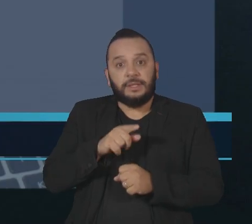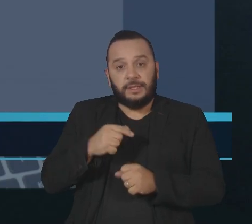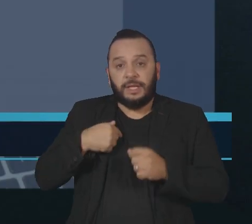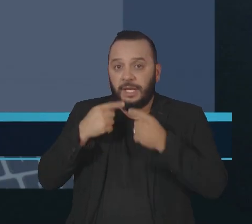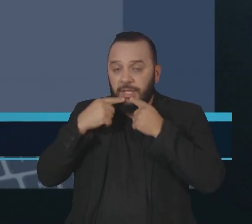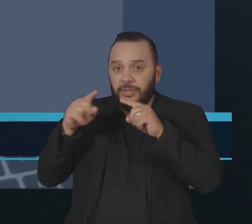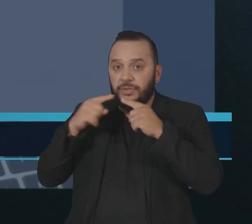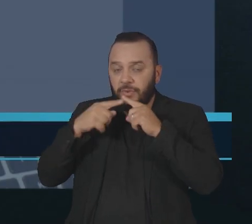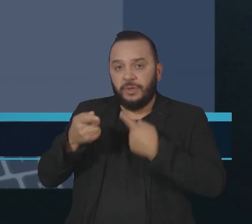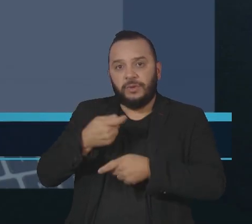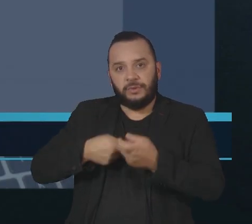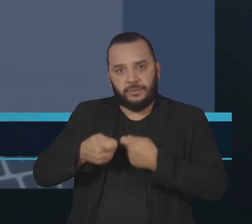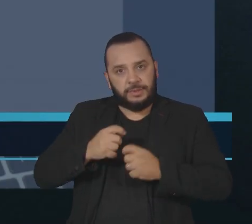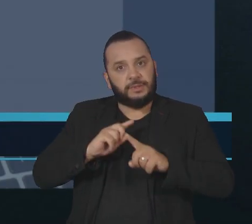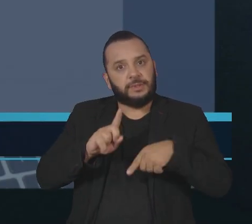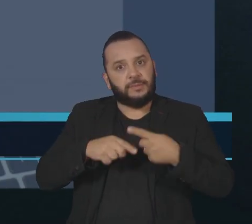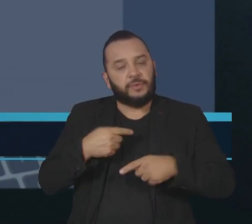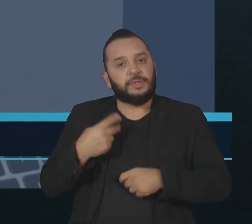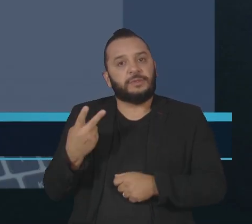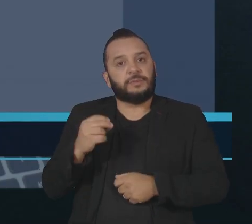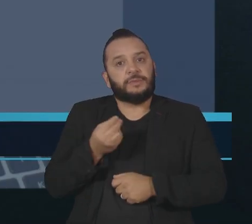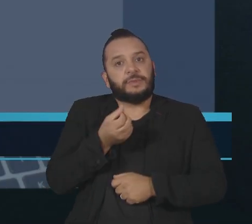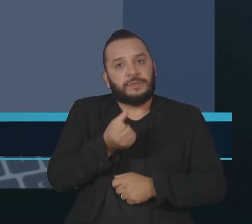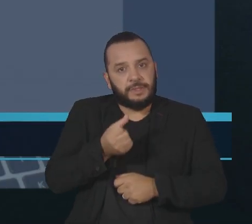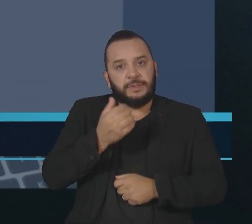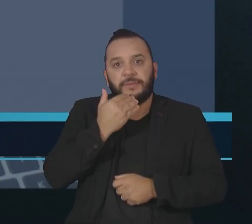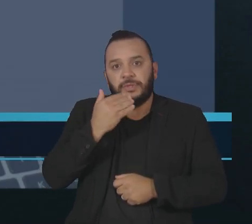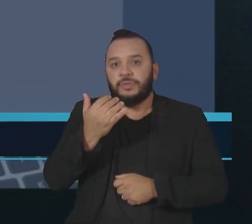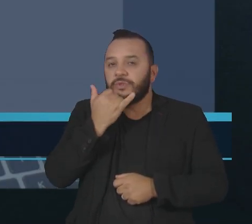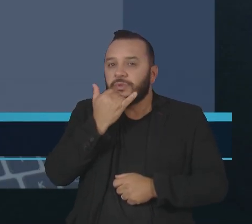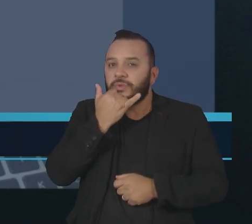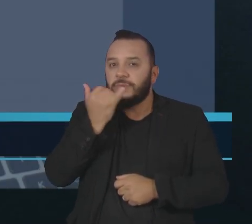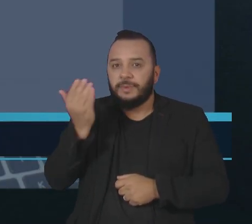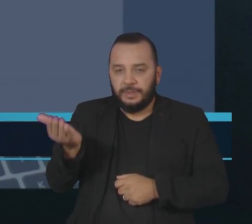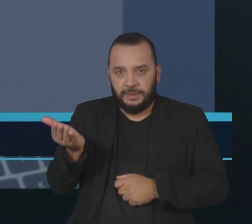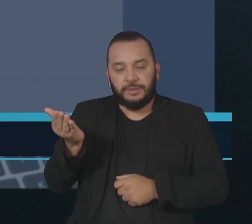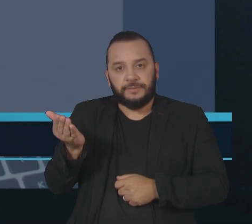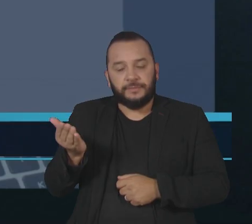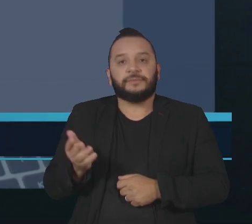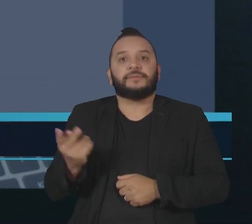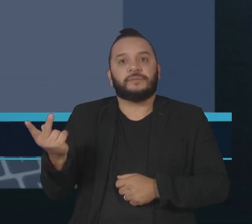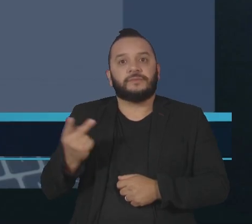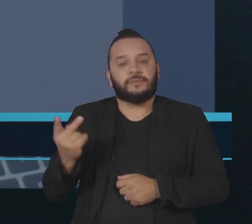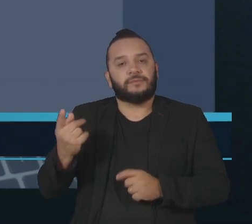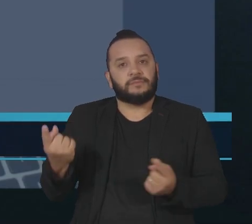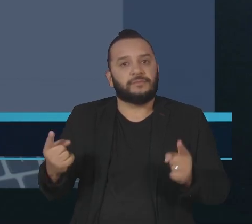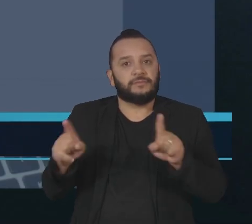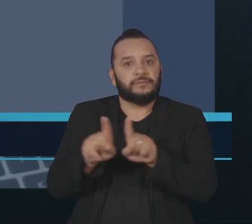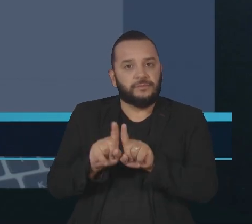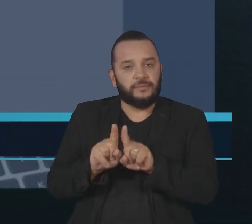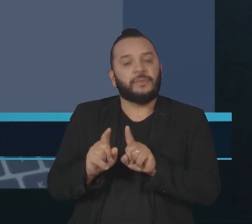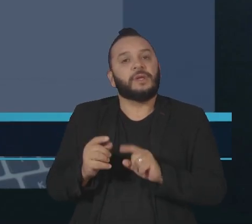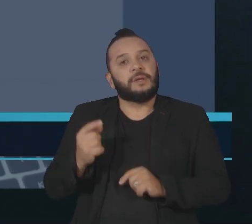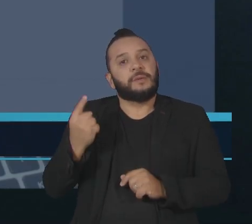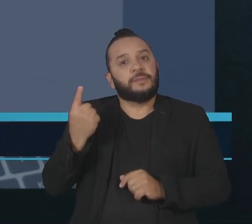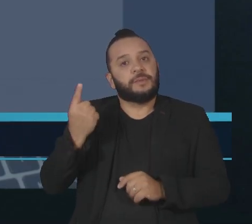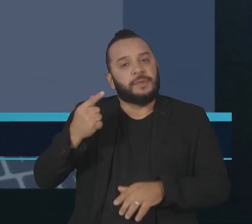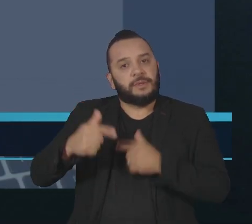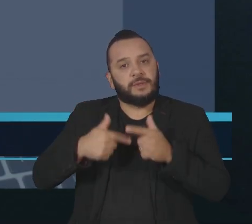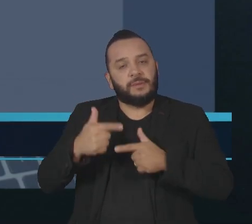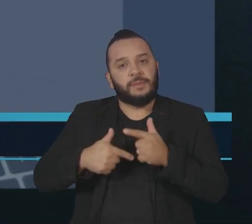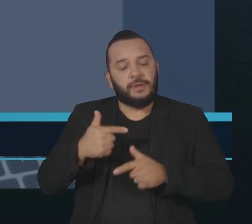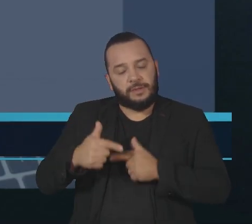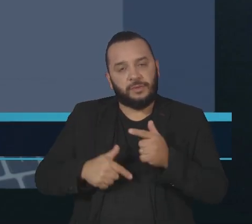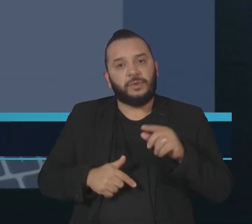economista e que na campanha de 2006 pediu desculpas a ele. Os dois se aproximaram no primeiro mandato do petista após